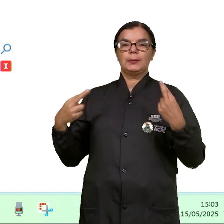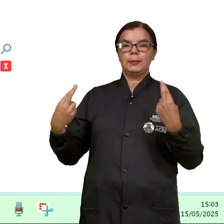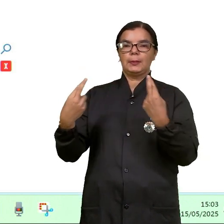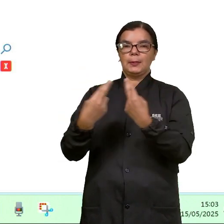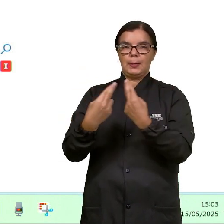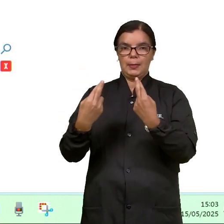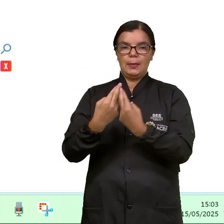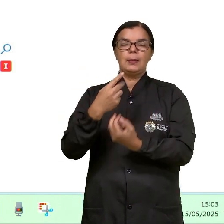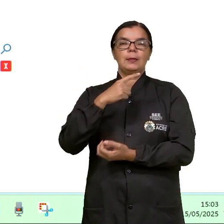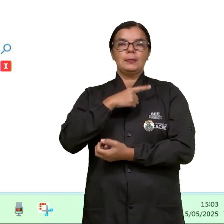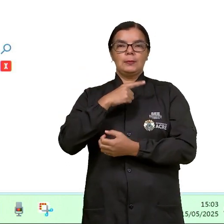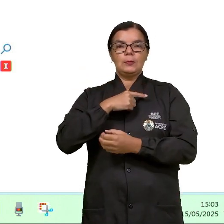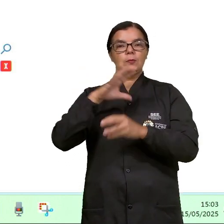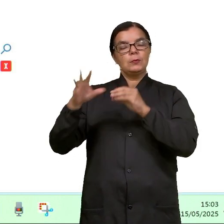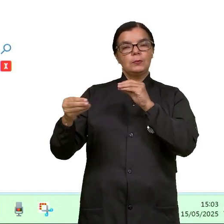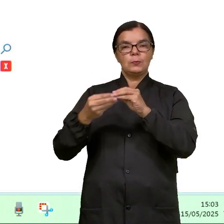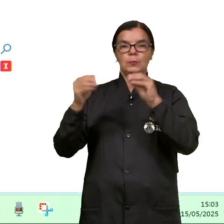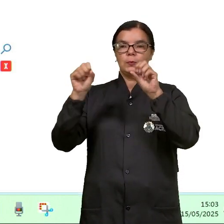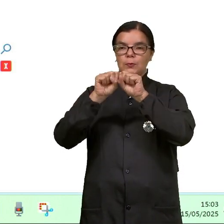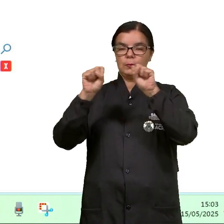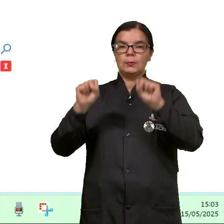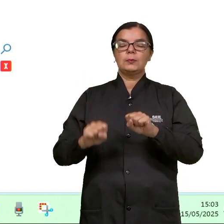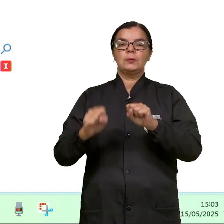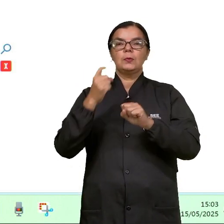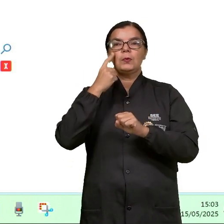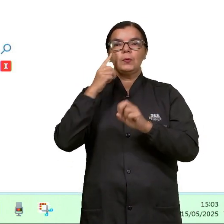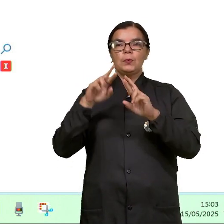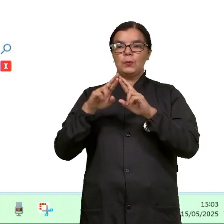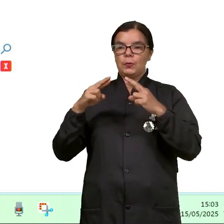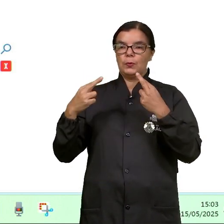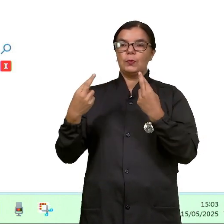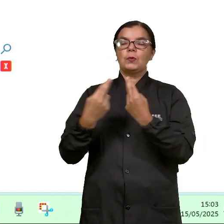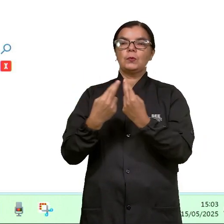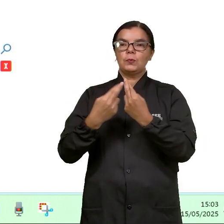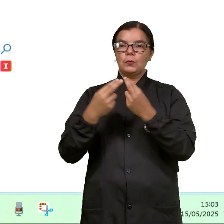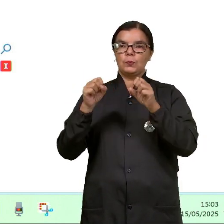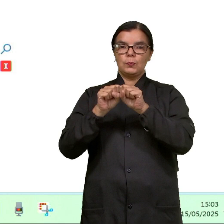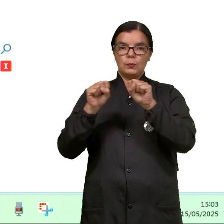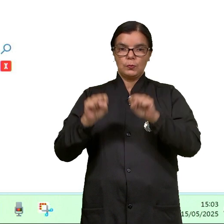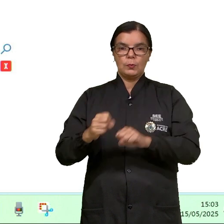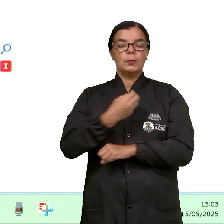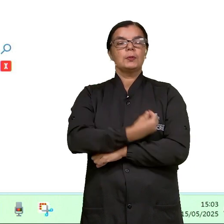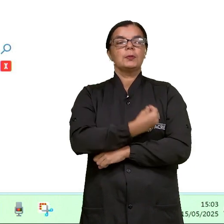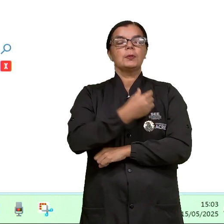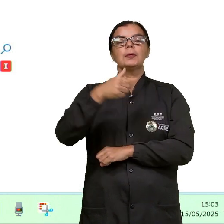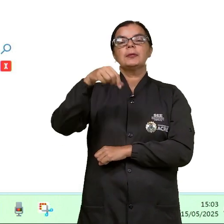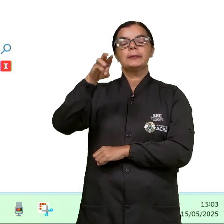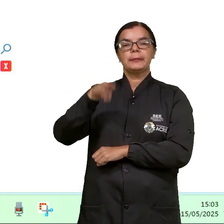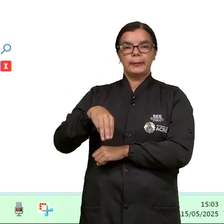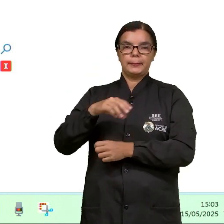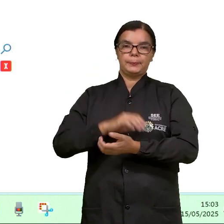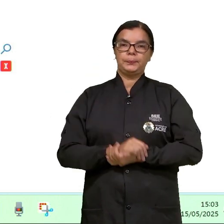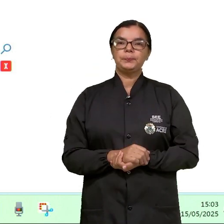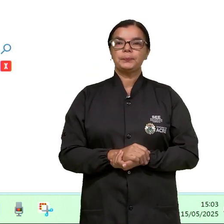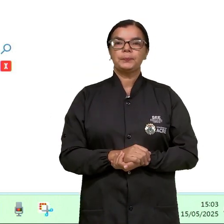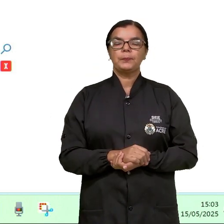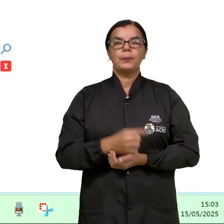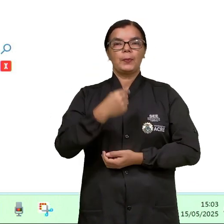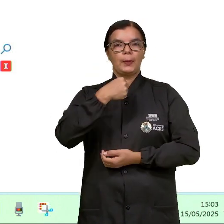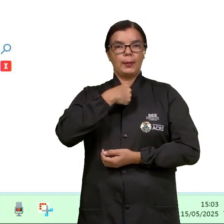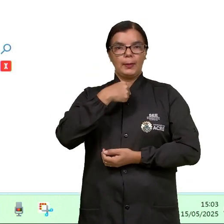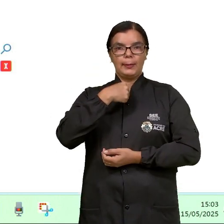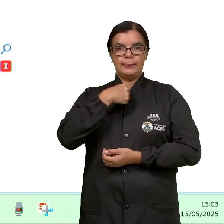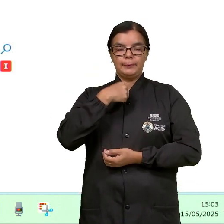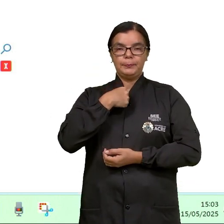nós temos aqui, eu coloquei reunião de implantação de sistemas. Quem vai participar da reunião vai ser eu, né?